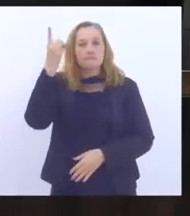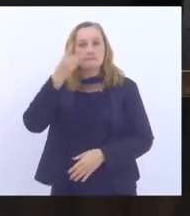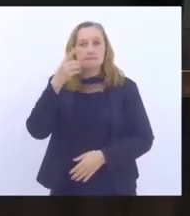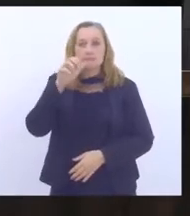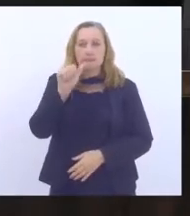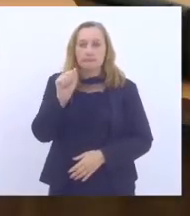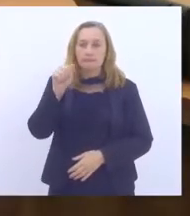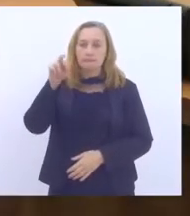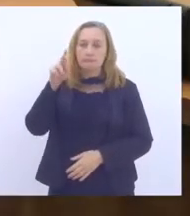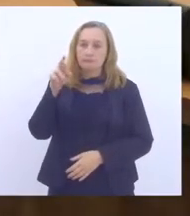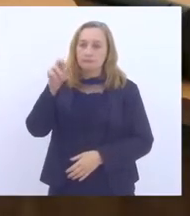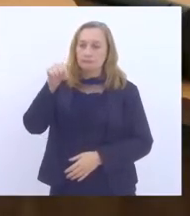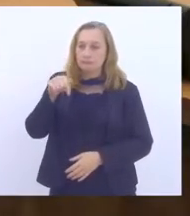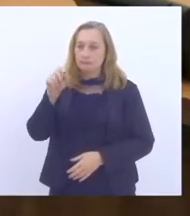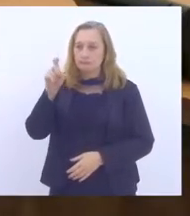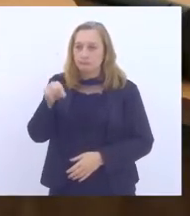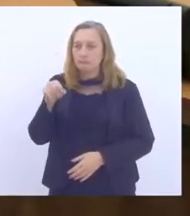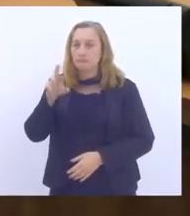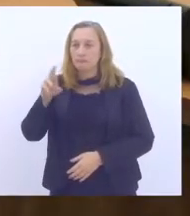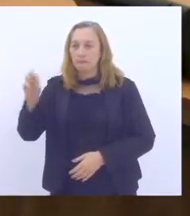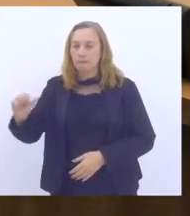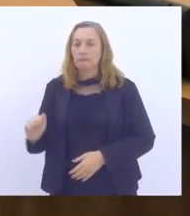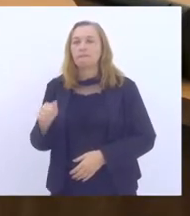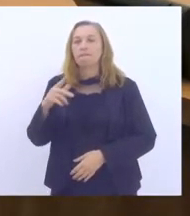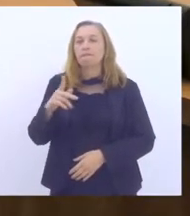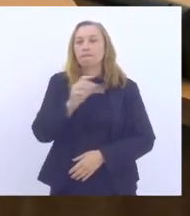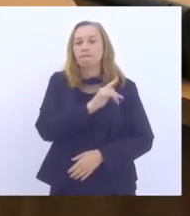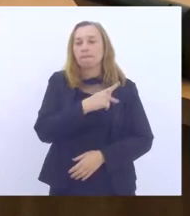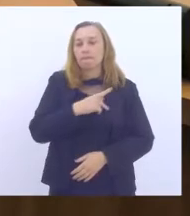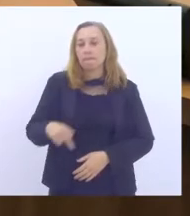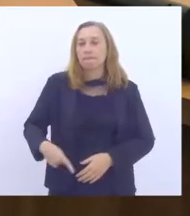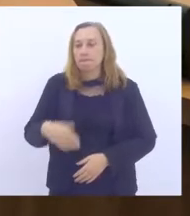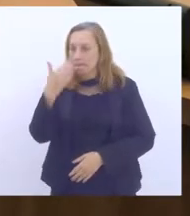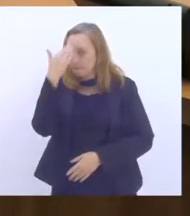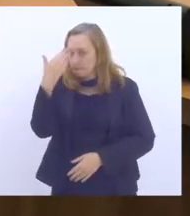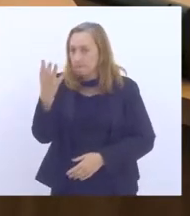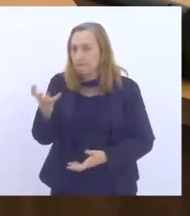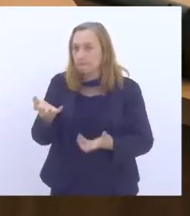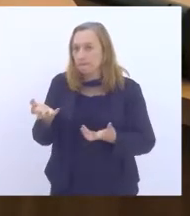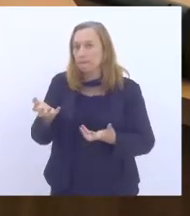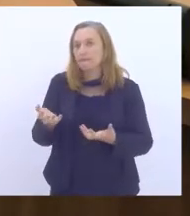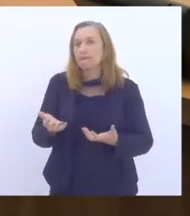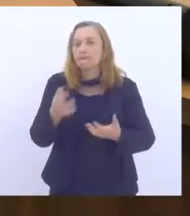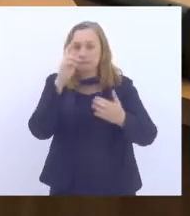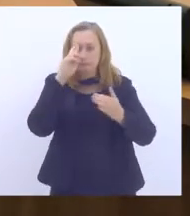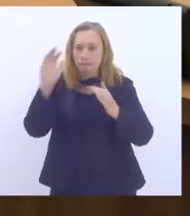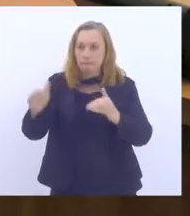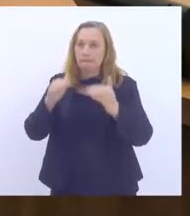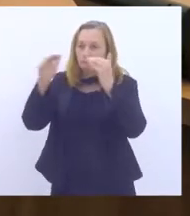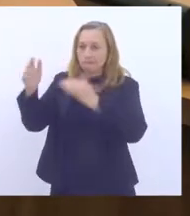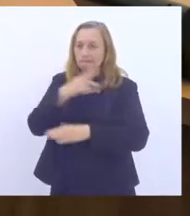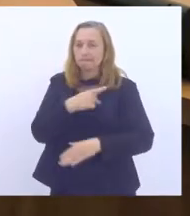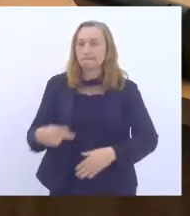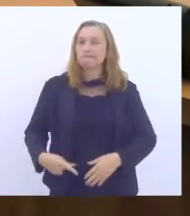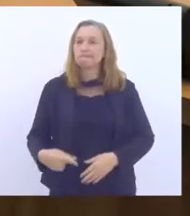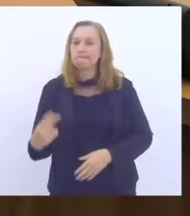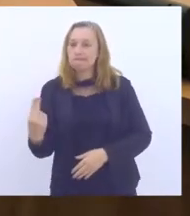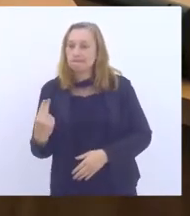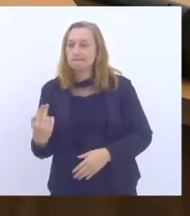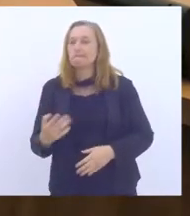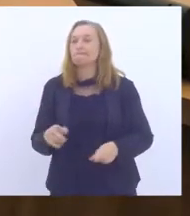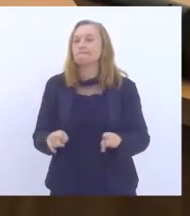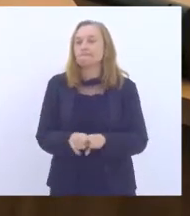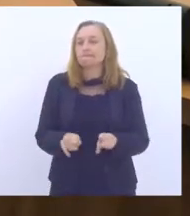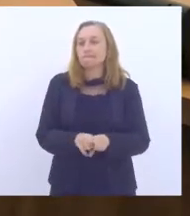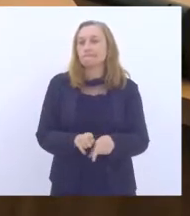André Corrêa Presidente inicialmente eu quero agradecer e a vossa excelência pela co-autoria